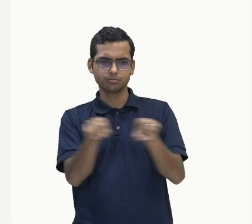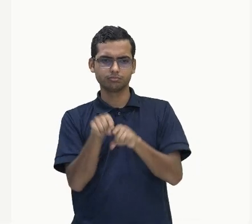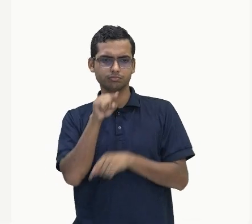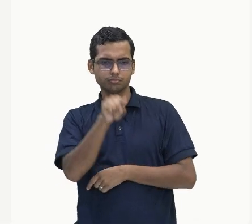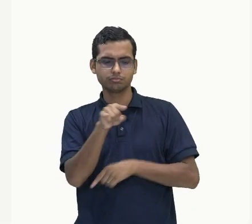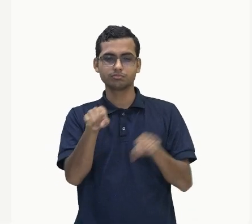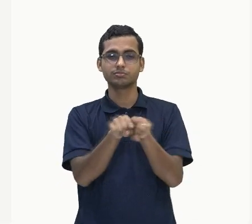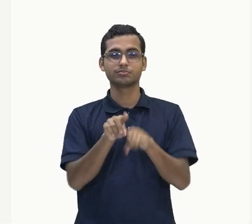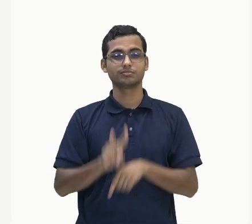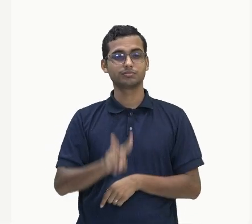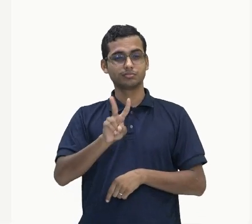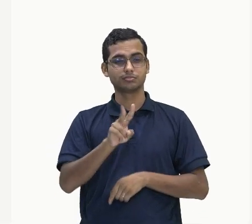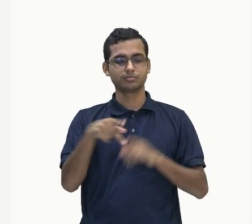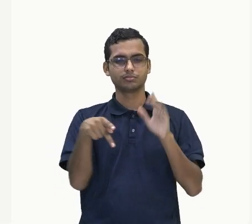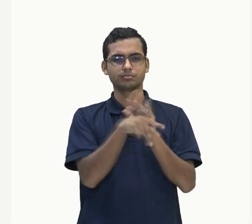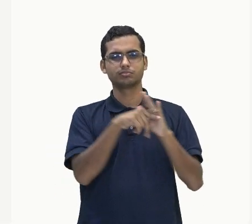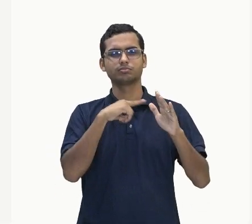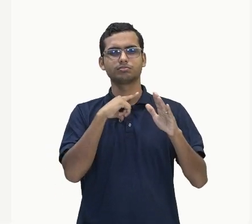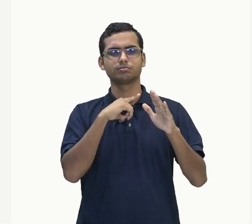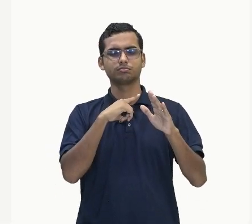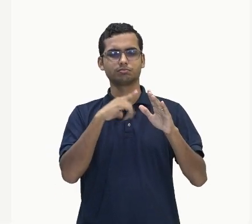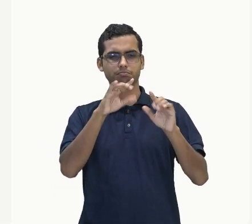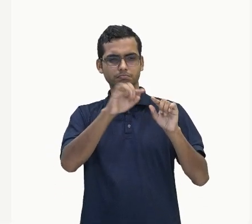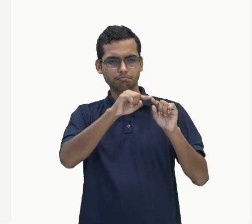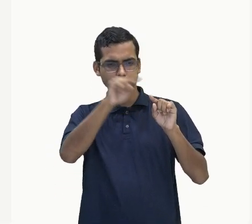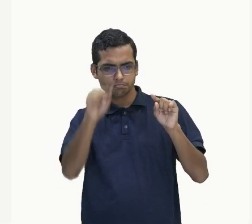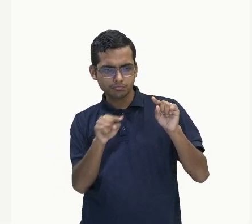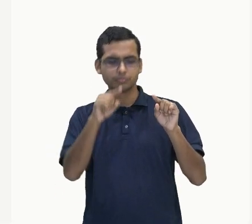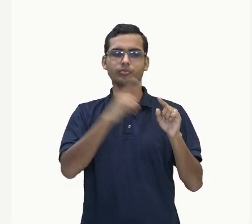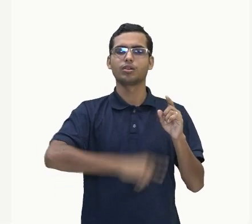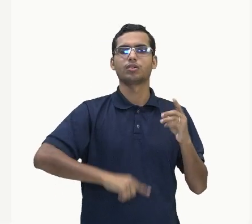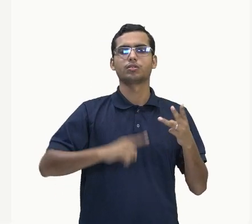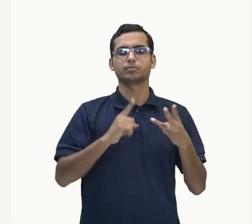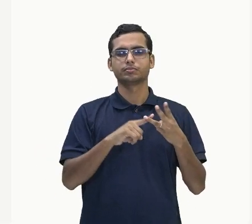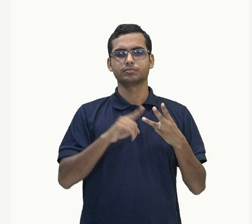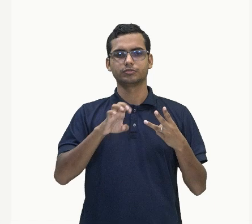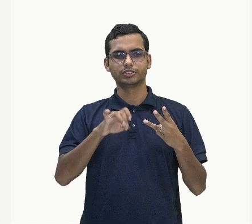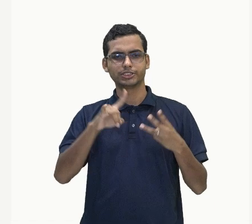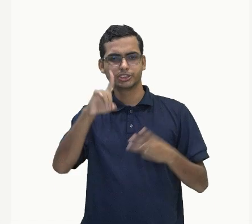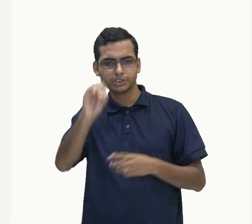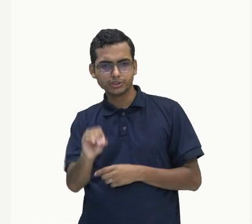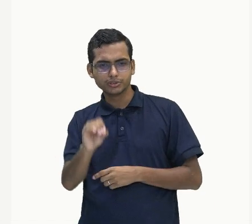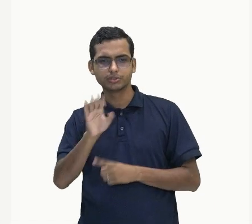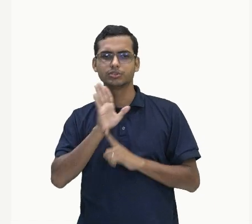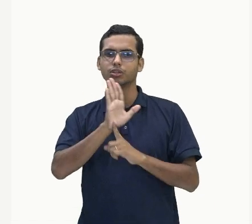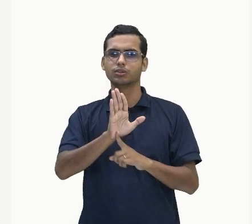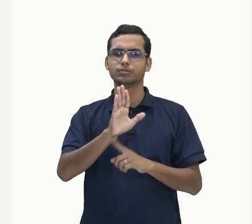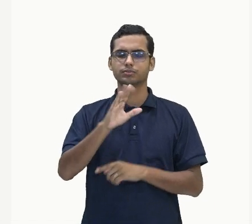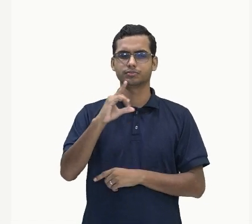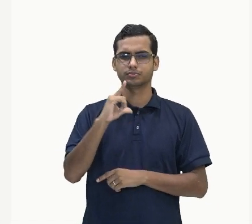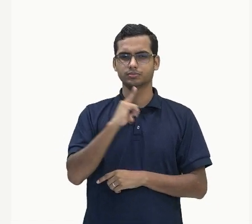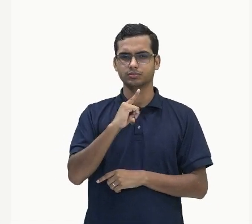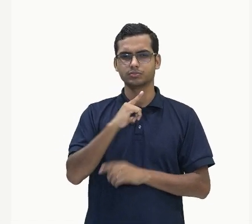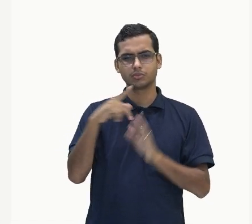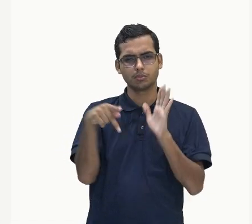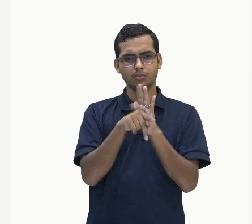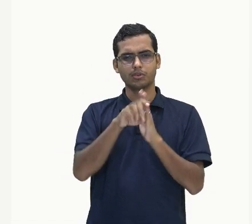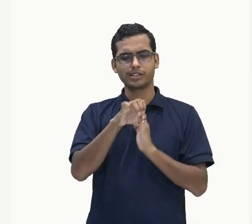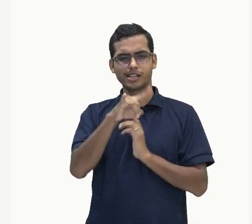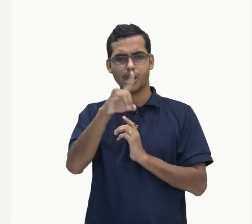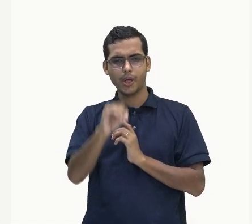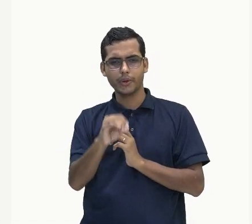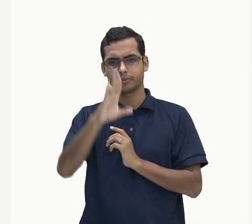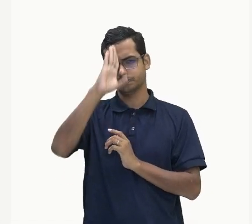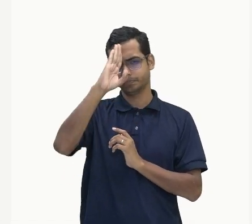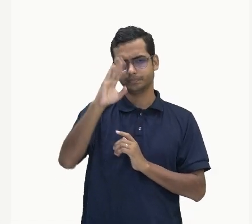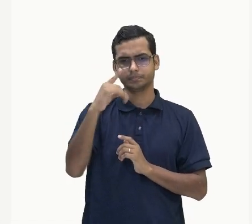é o vértice da calota, e o eixo que passa pelo centro e pelo vértice da calota é chamado de eixo principal.